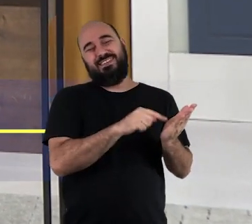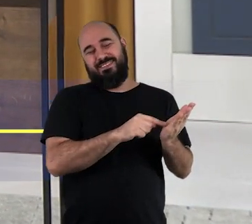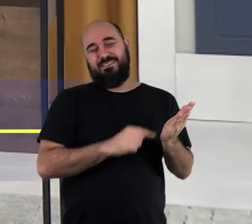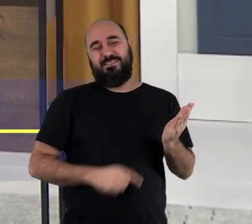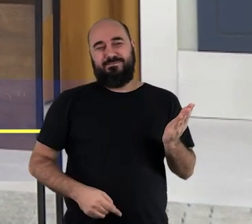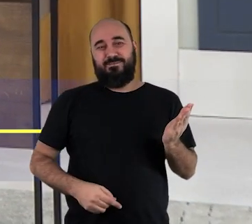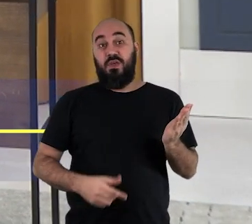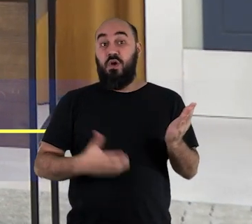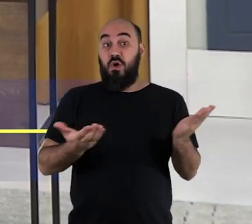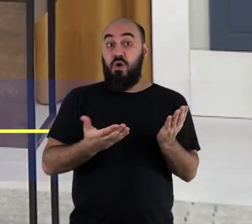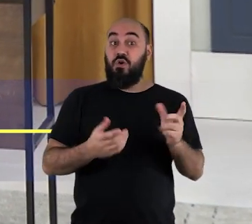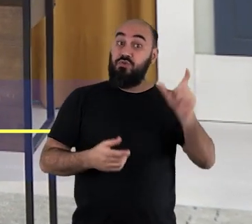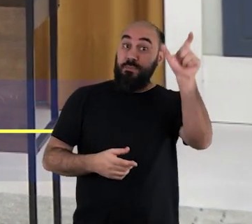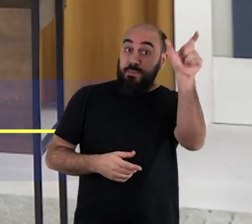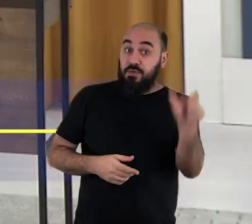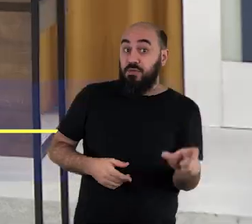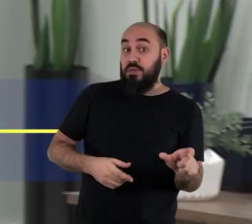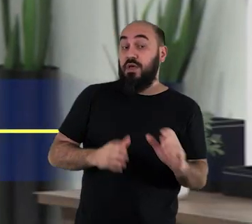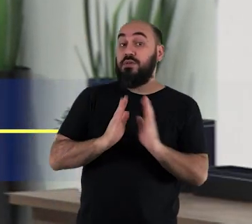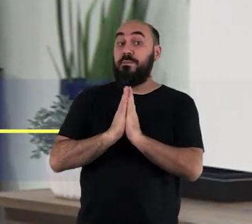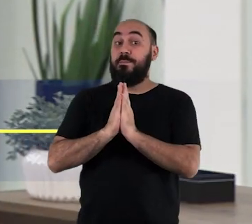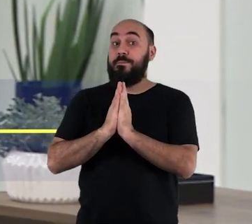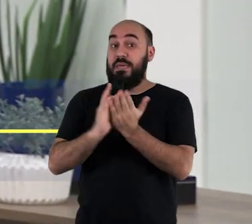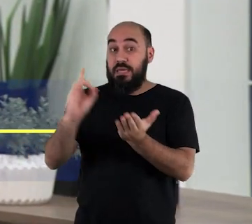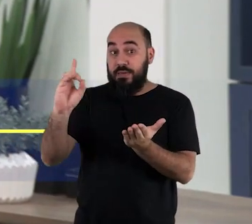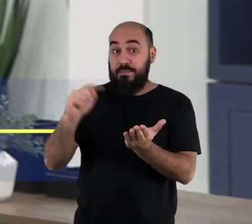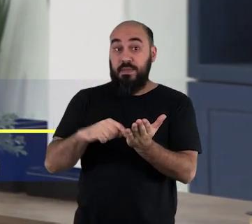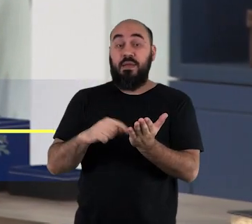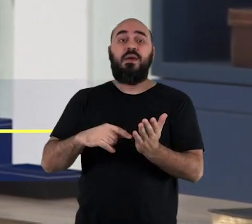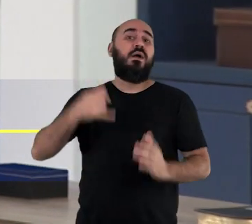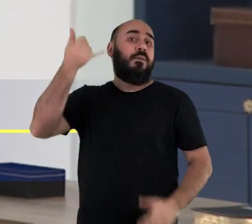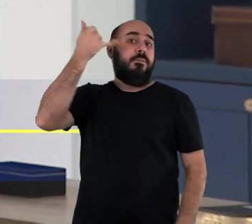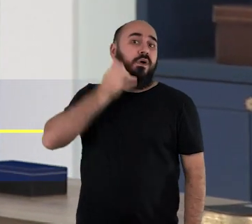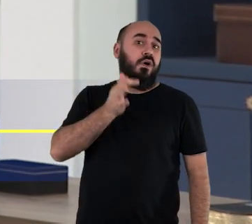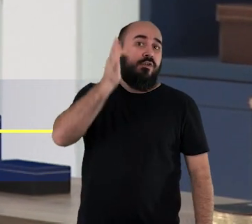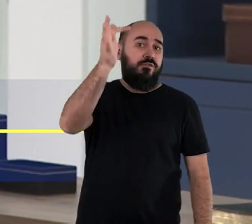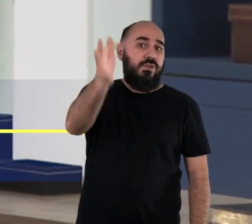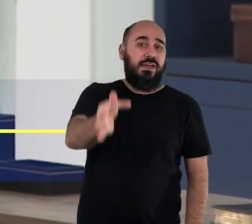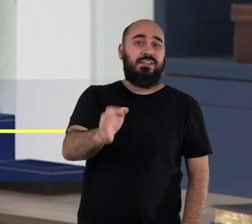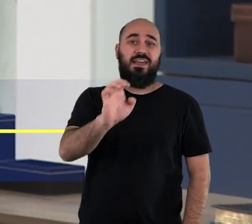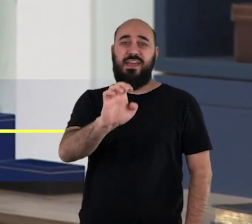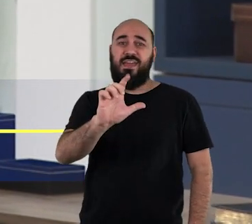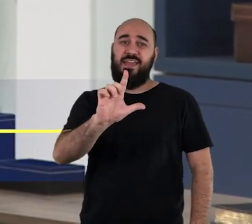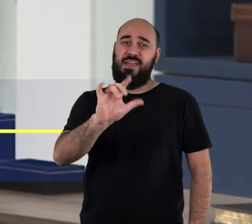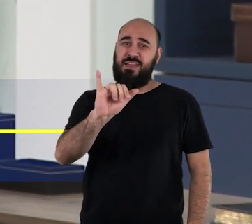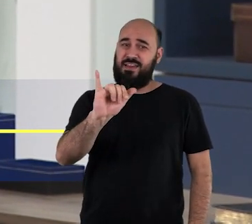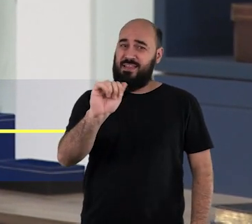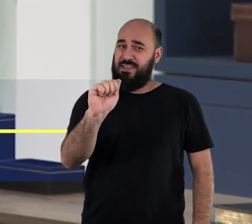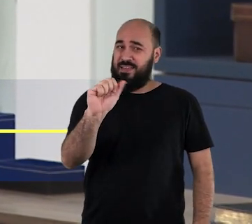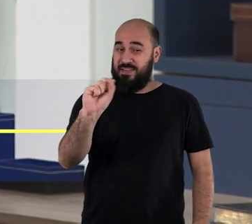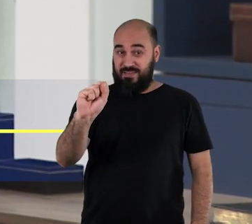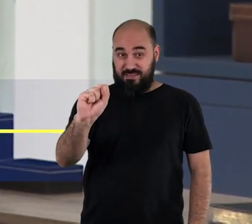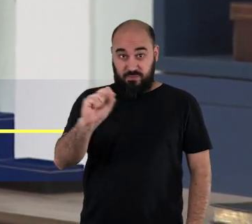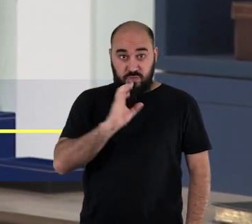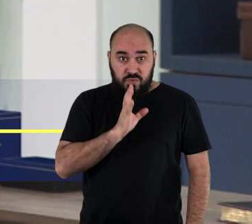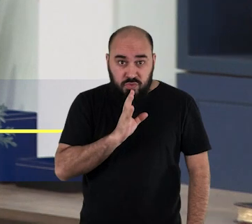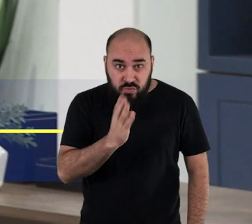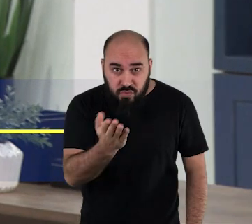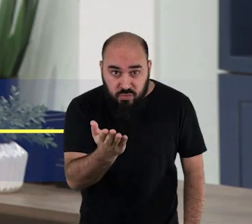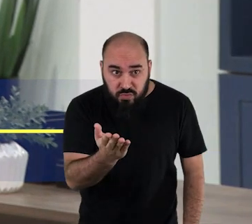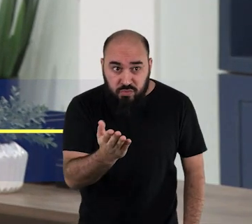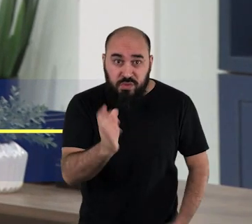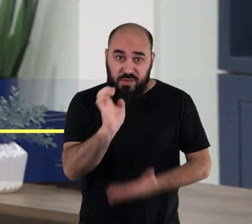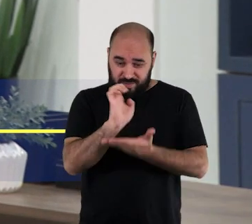um personagem bíblico. O profeta Elias, já ouviu falar dele? E olha o título aí da